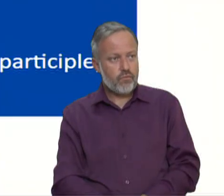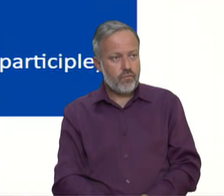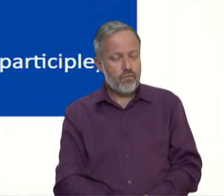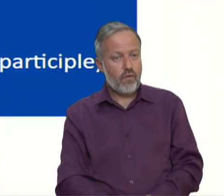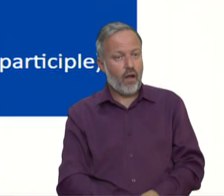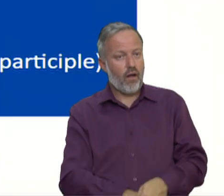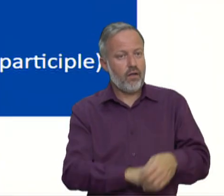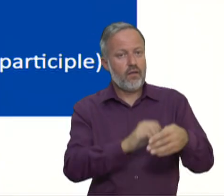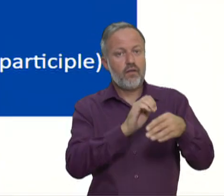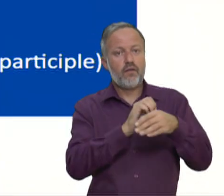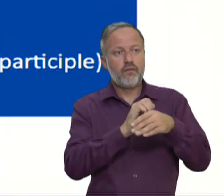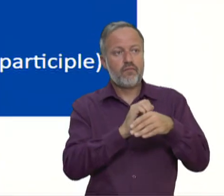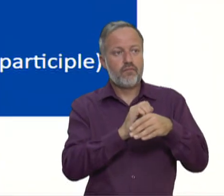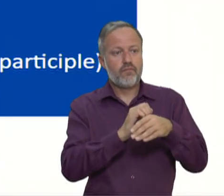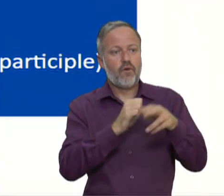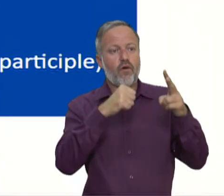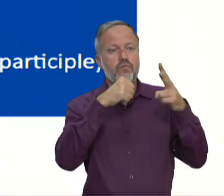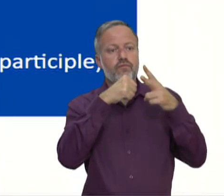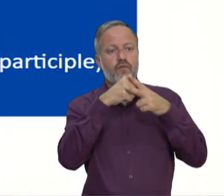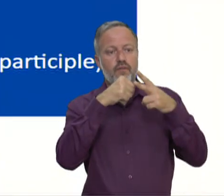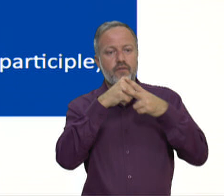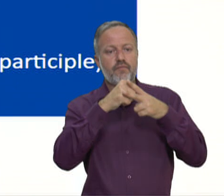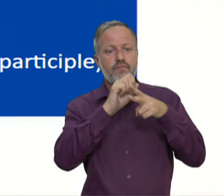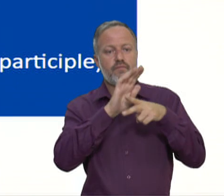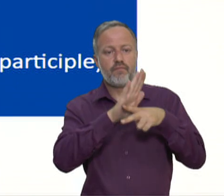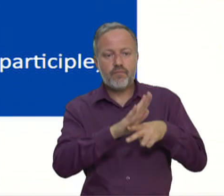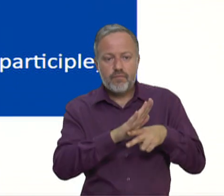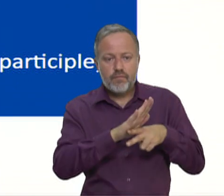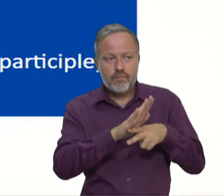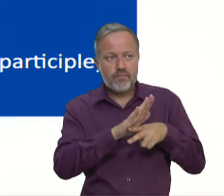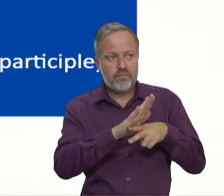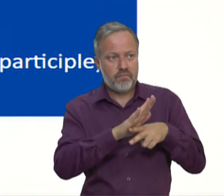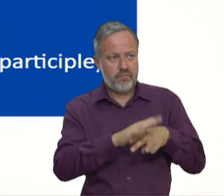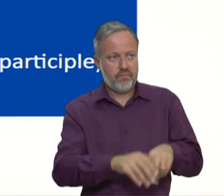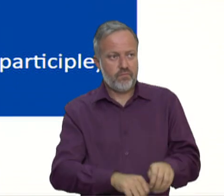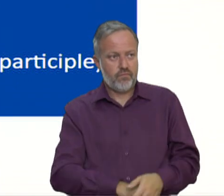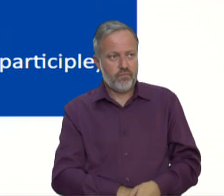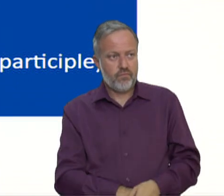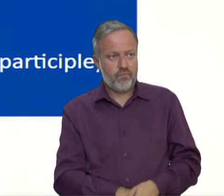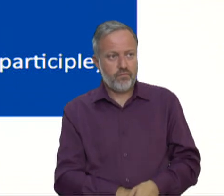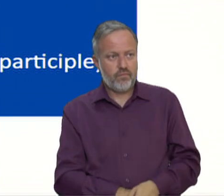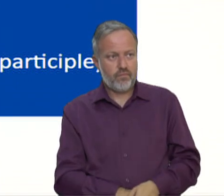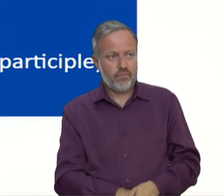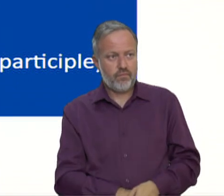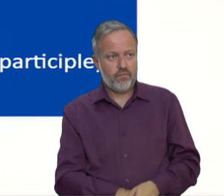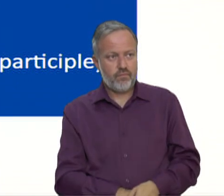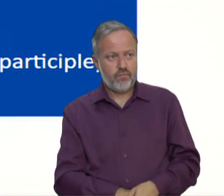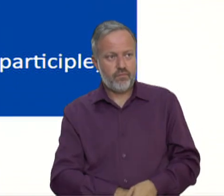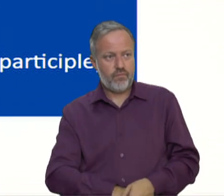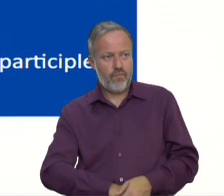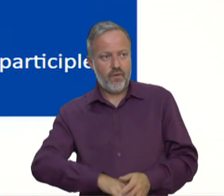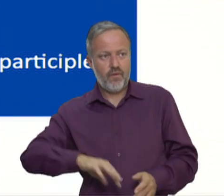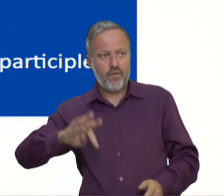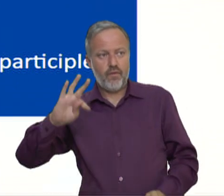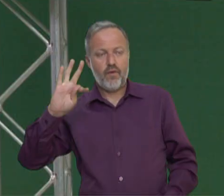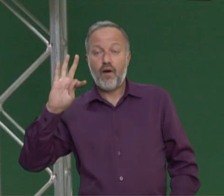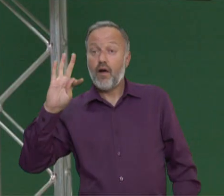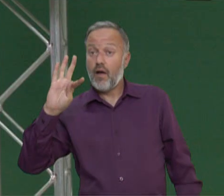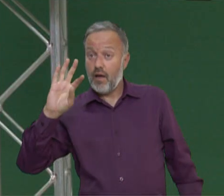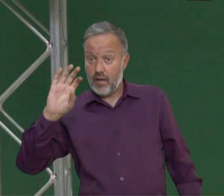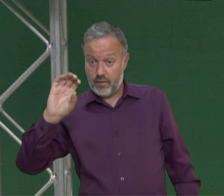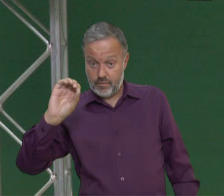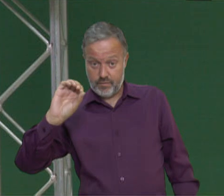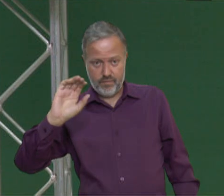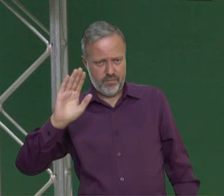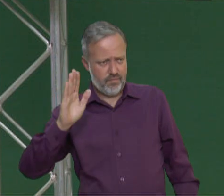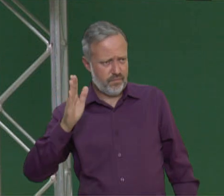Auxiliar verb, o verbo auxiliar vai ser o verbo to have no passado,